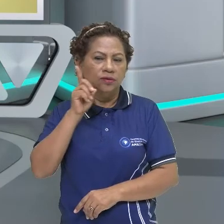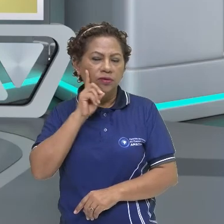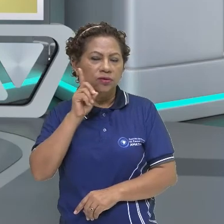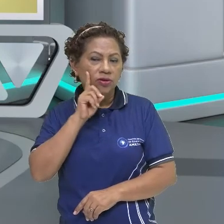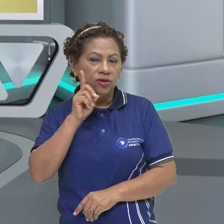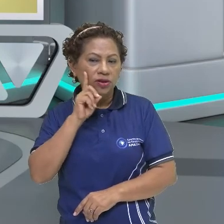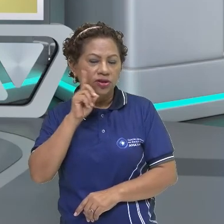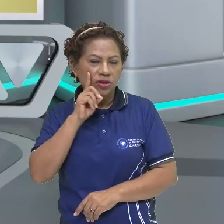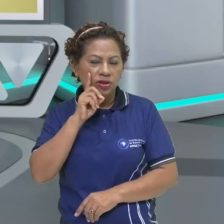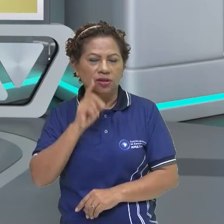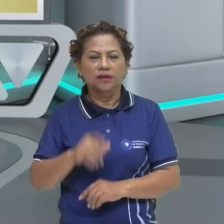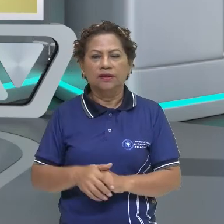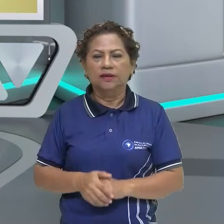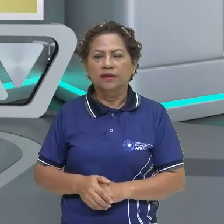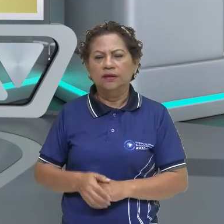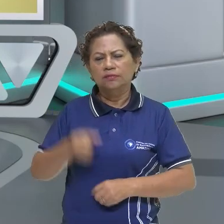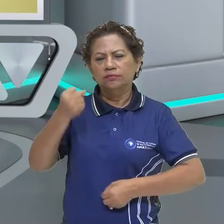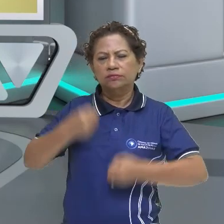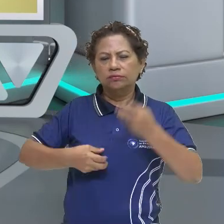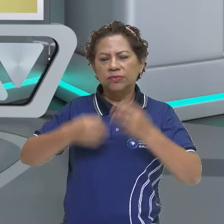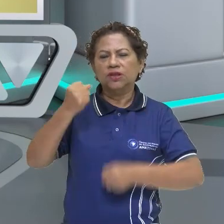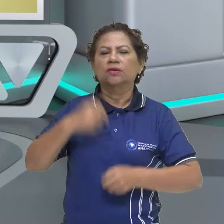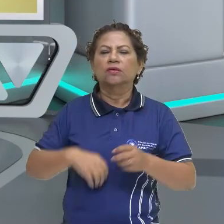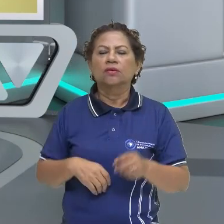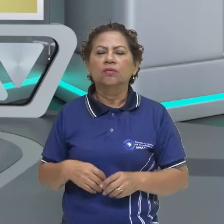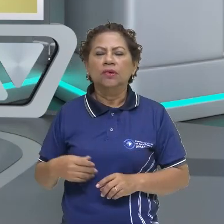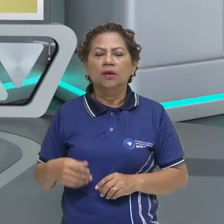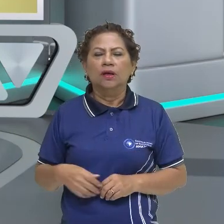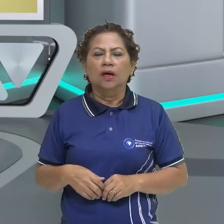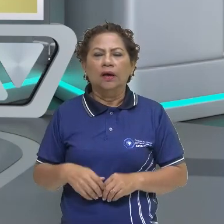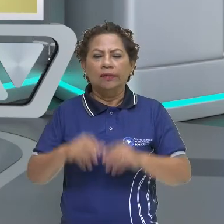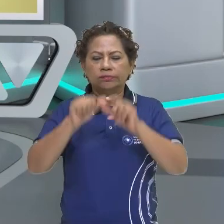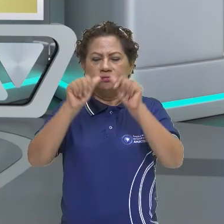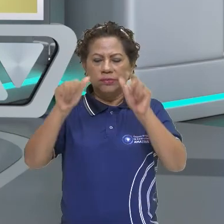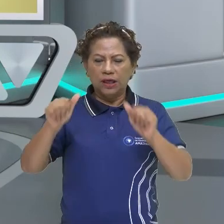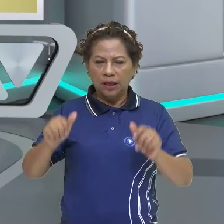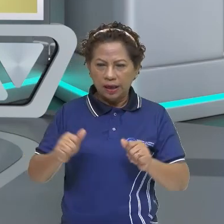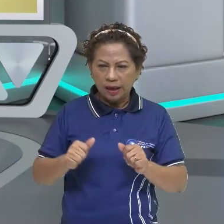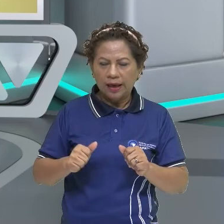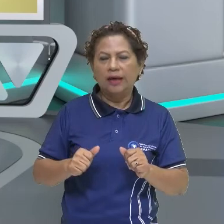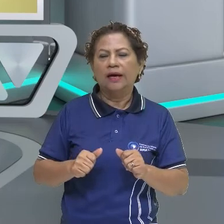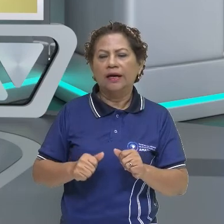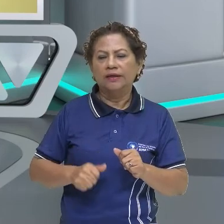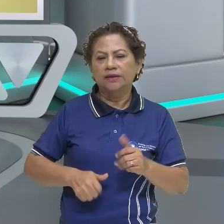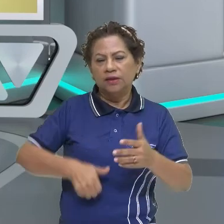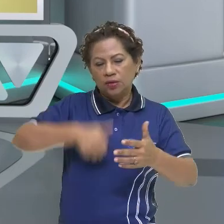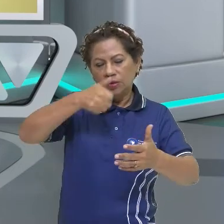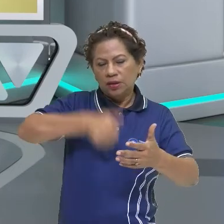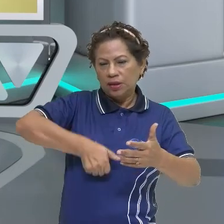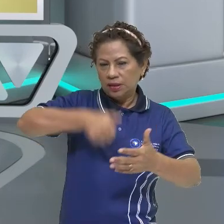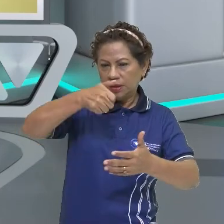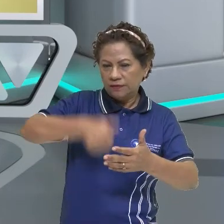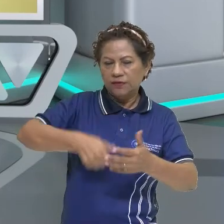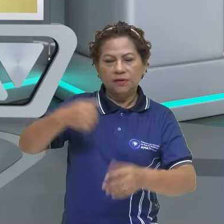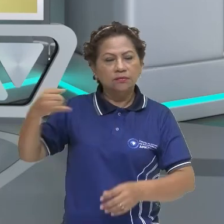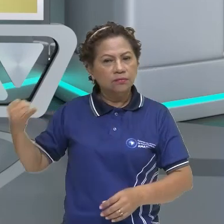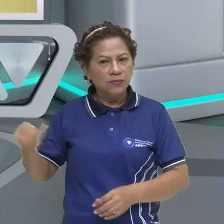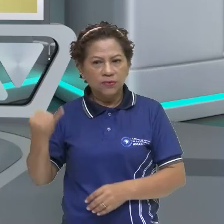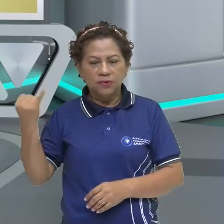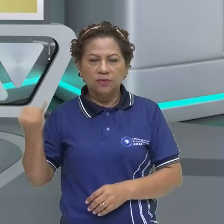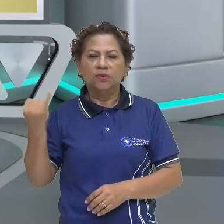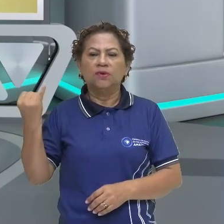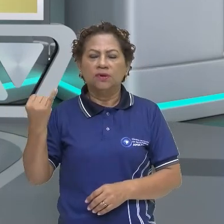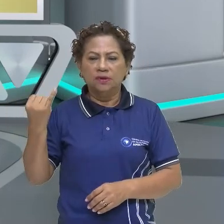professora Gabriela? Falamos sobre uma arte que está muito próxima, que é o grafite, principalmente na nossa localidade, no Amazonas, que algumas